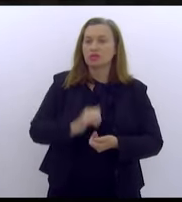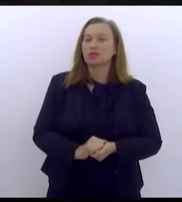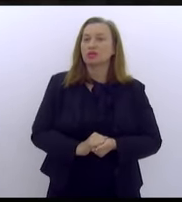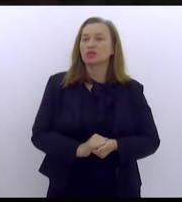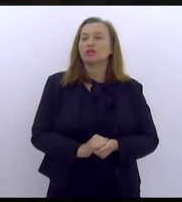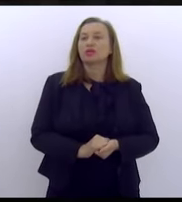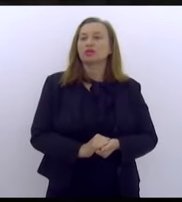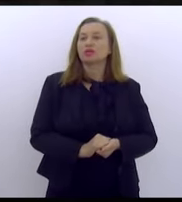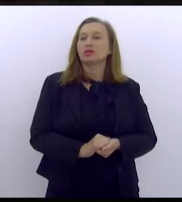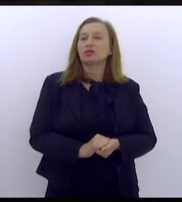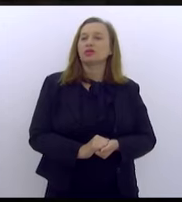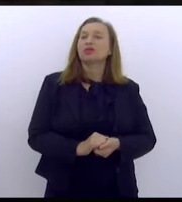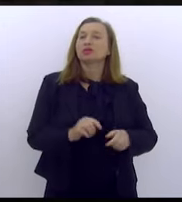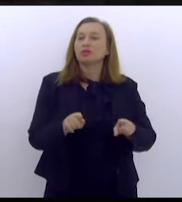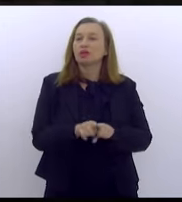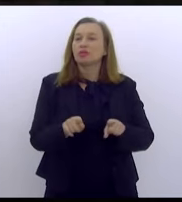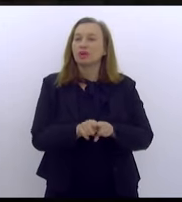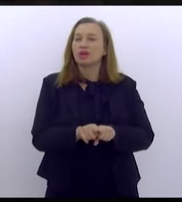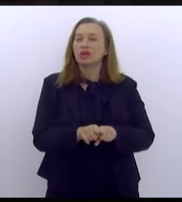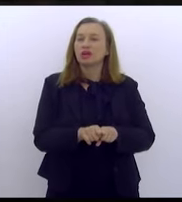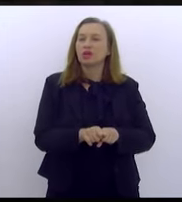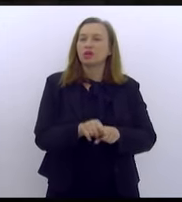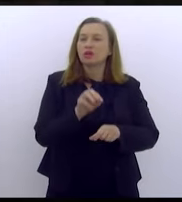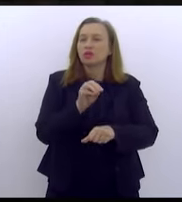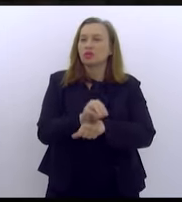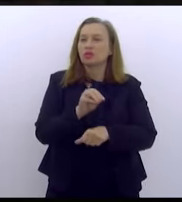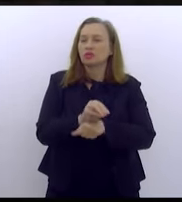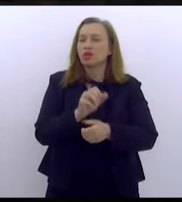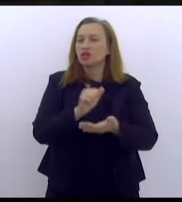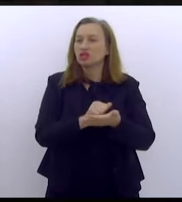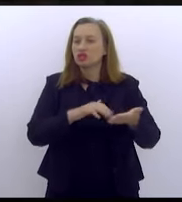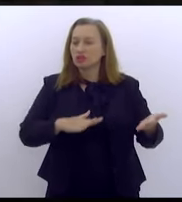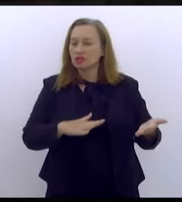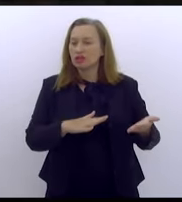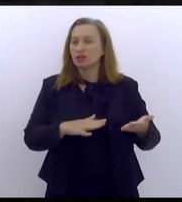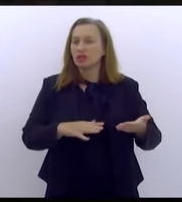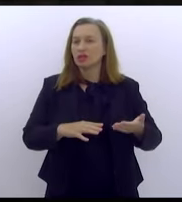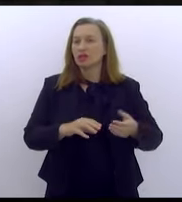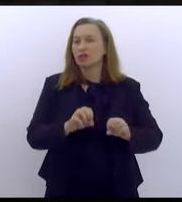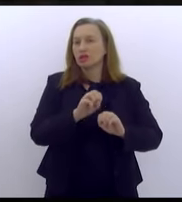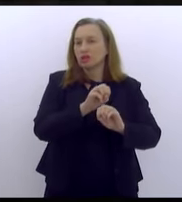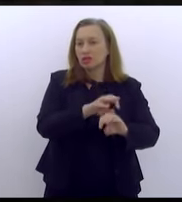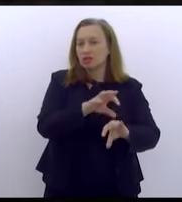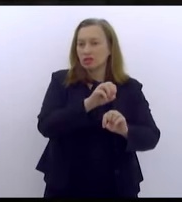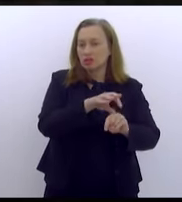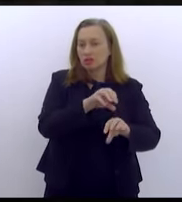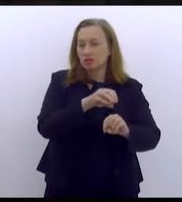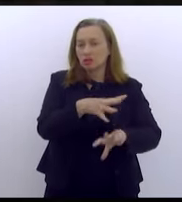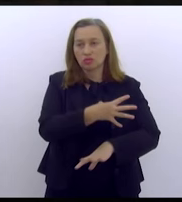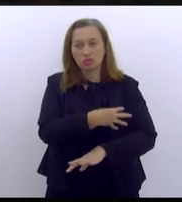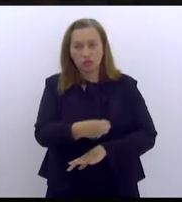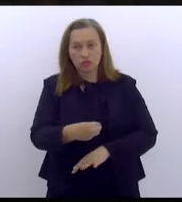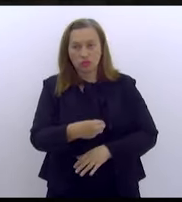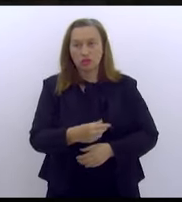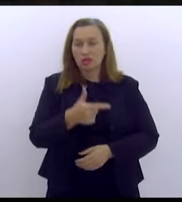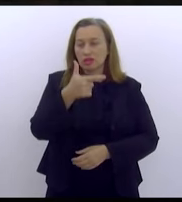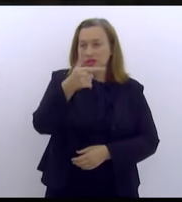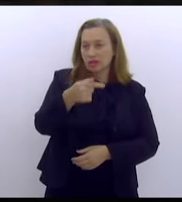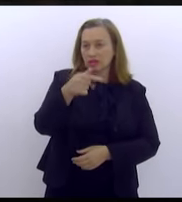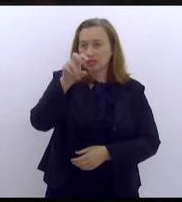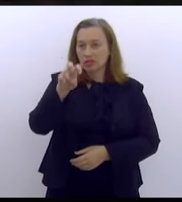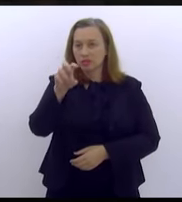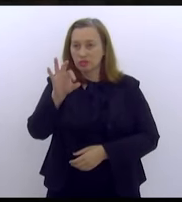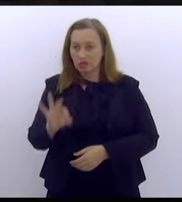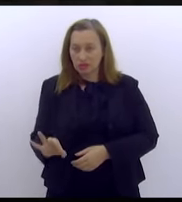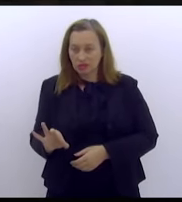Auxiliam também no cuidado, atividades educacionais dos seus filhos, cerca de